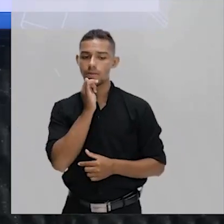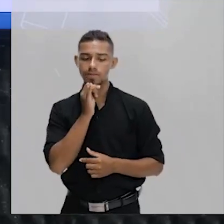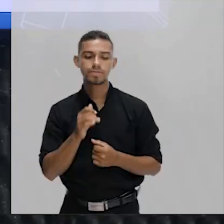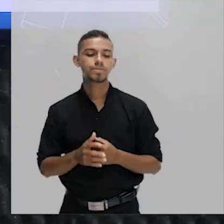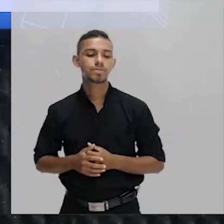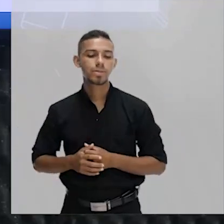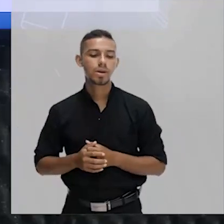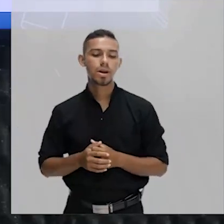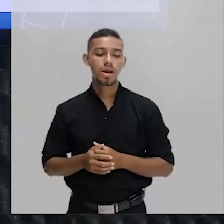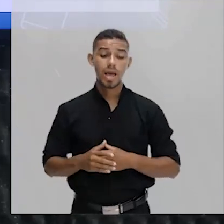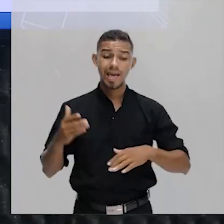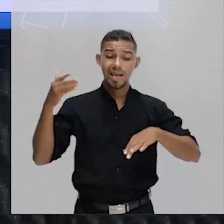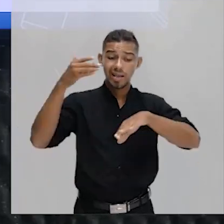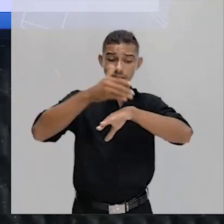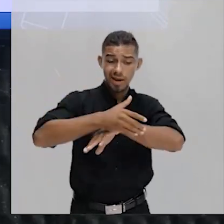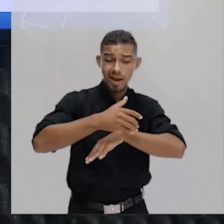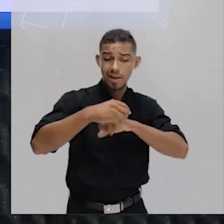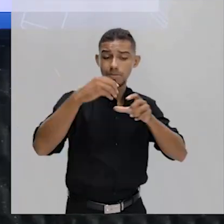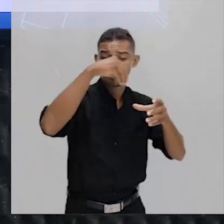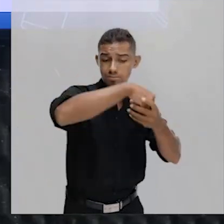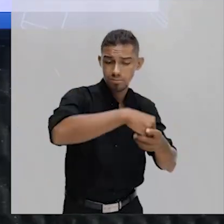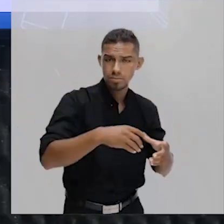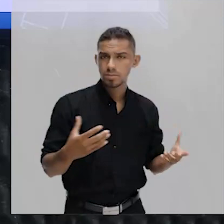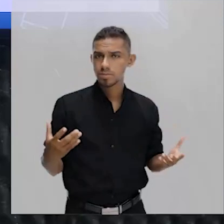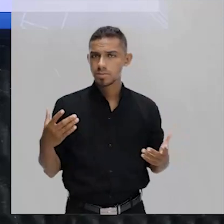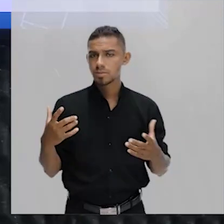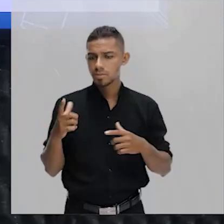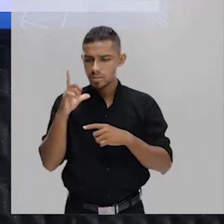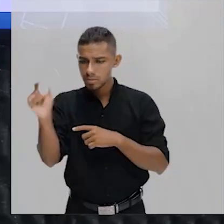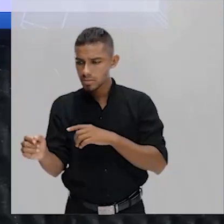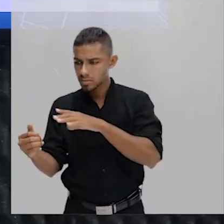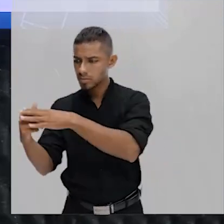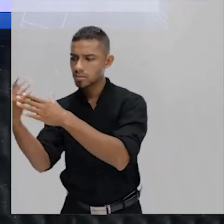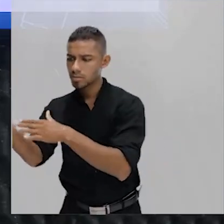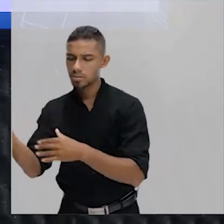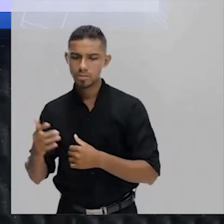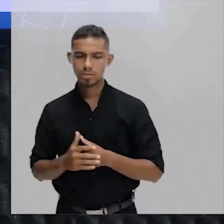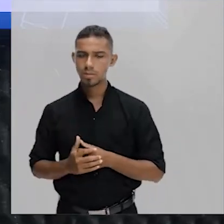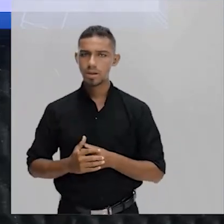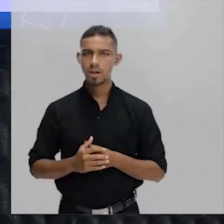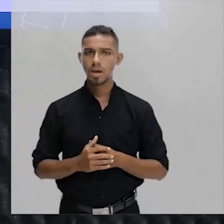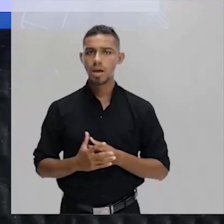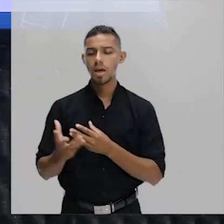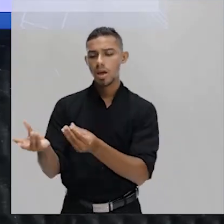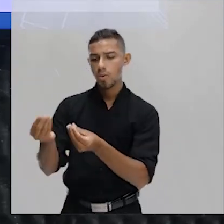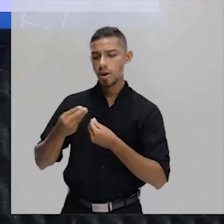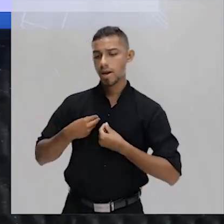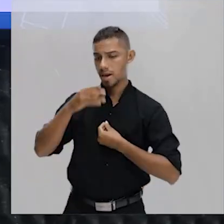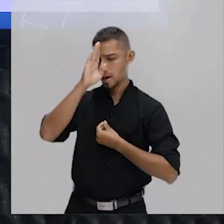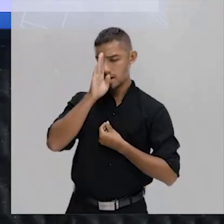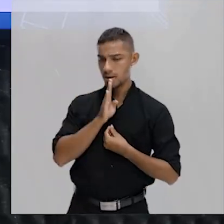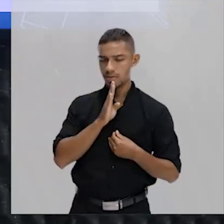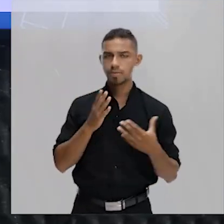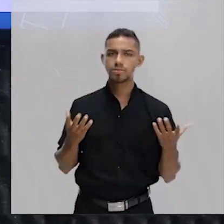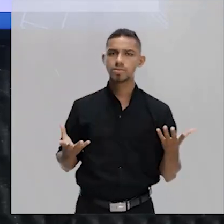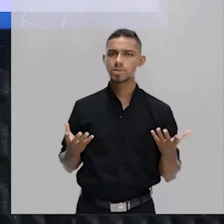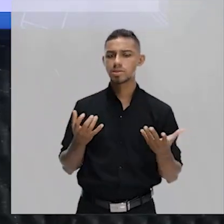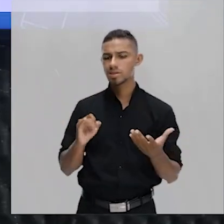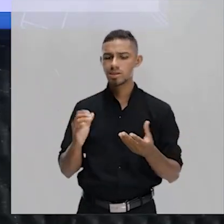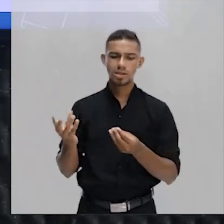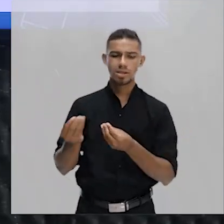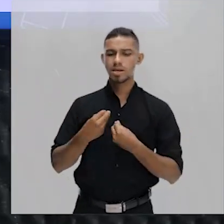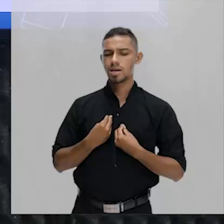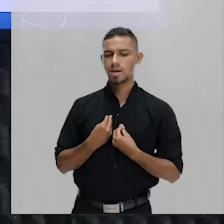digo entrar para dentro, sair para fora, eu ganhei grátis. Se ganhou, é grátis, certo?